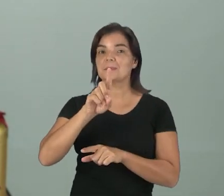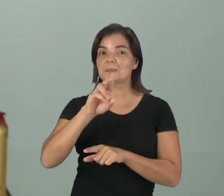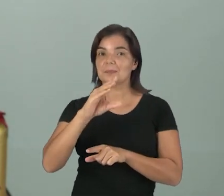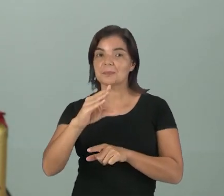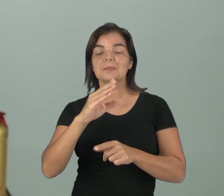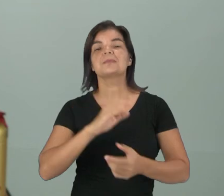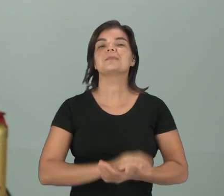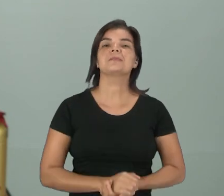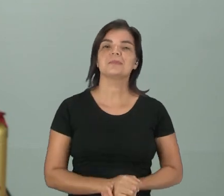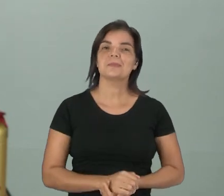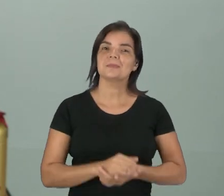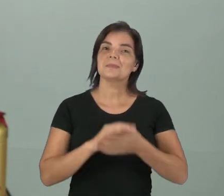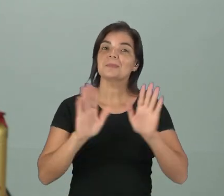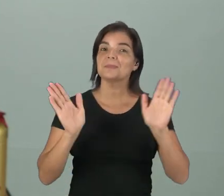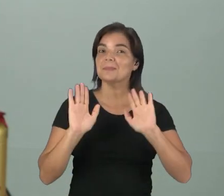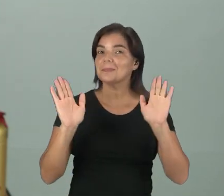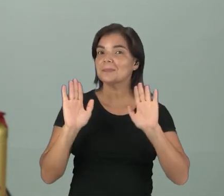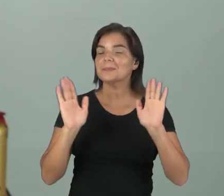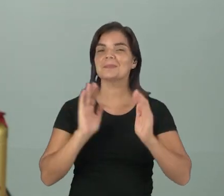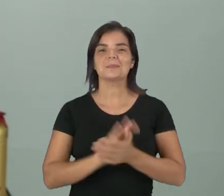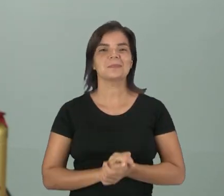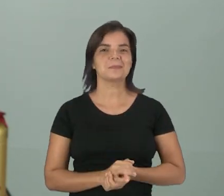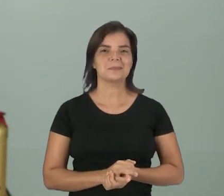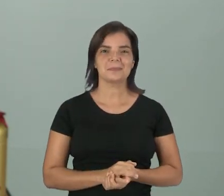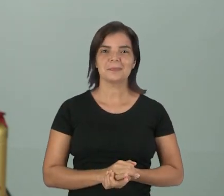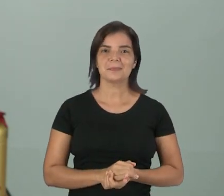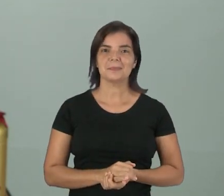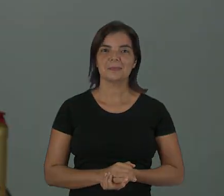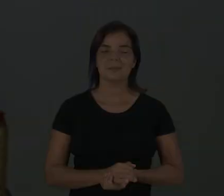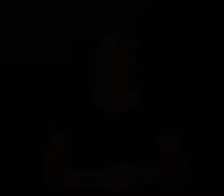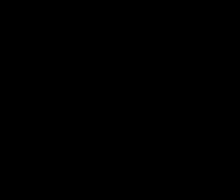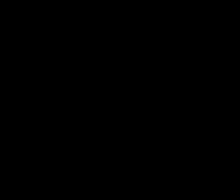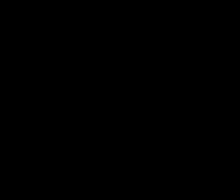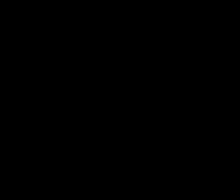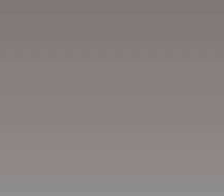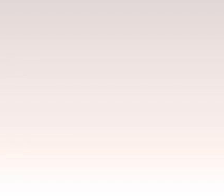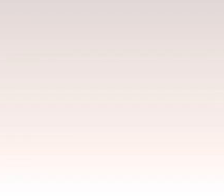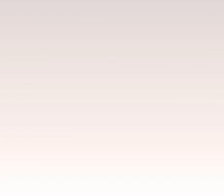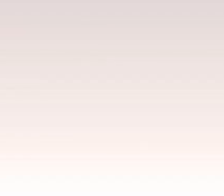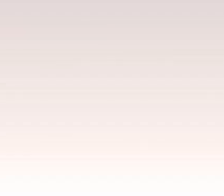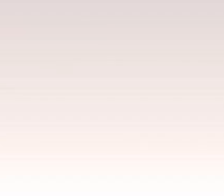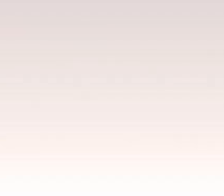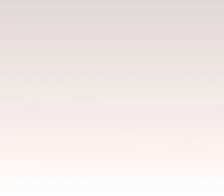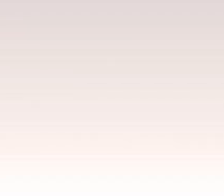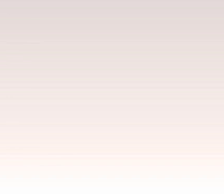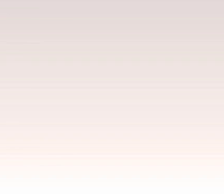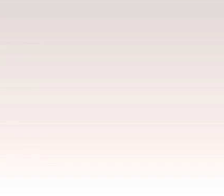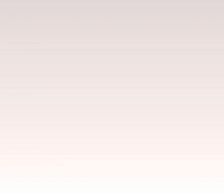outras aulas na nossa plataforma Eduque. Tchau, tchau e até mais!